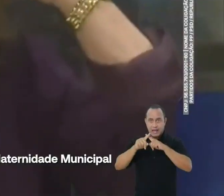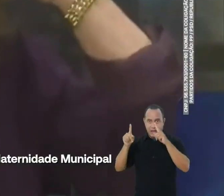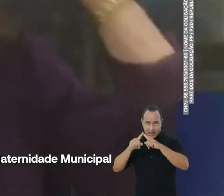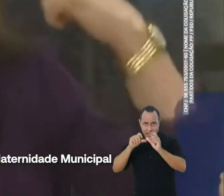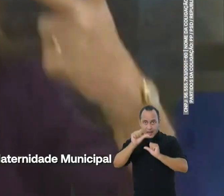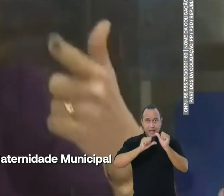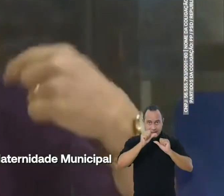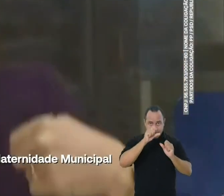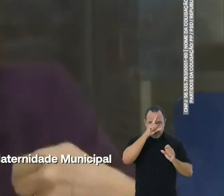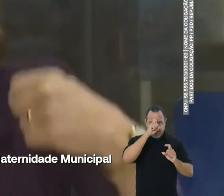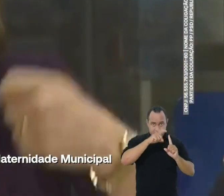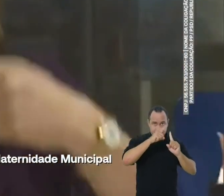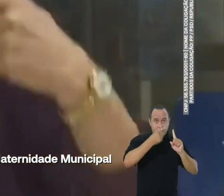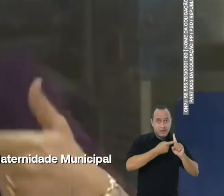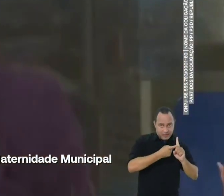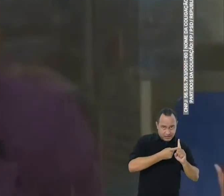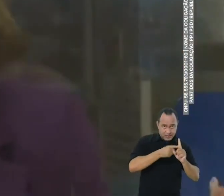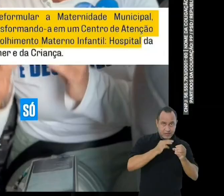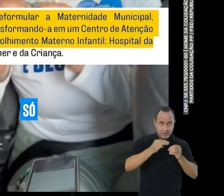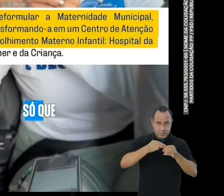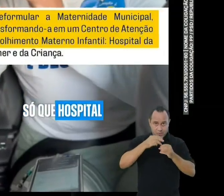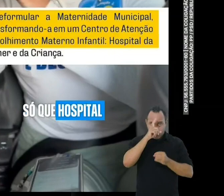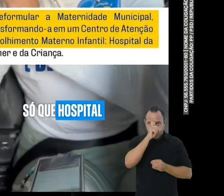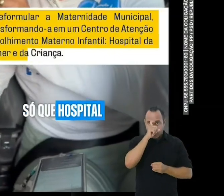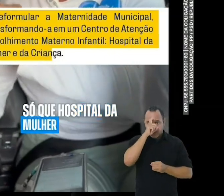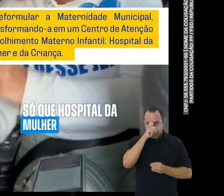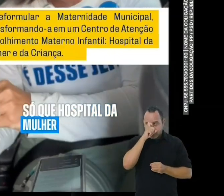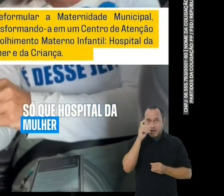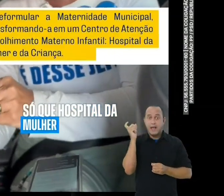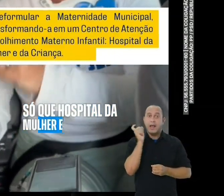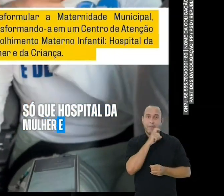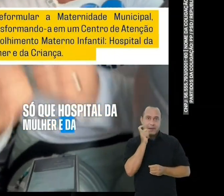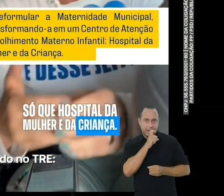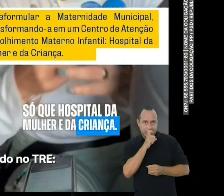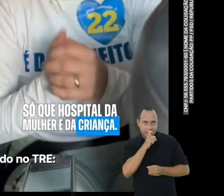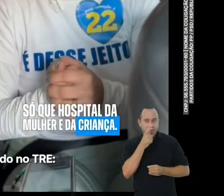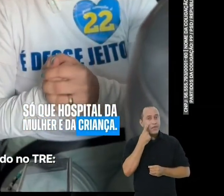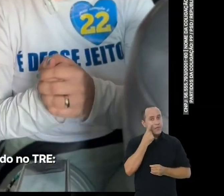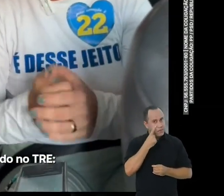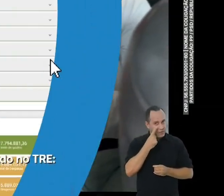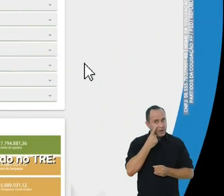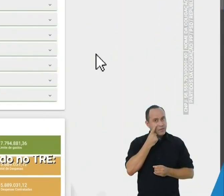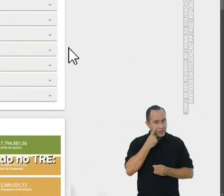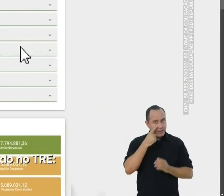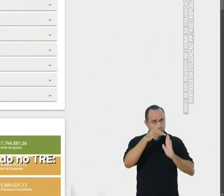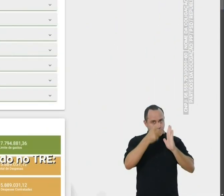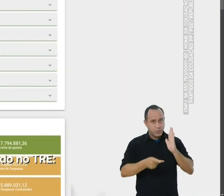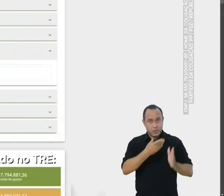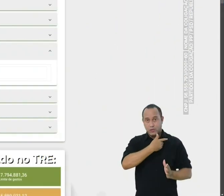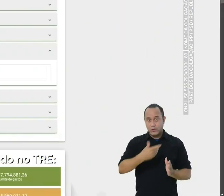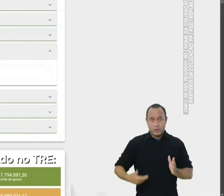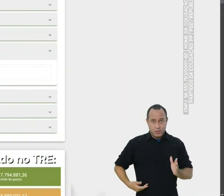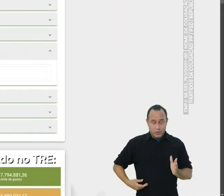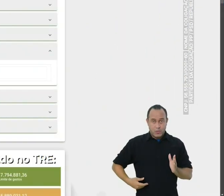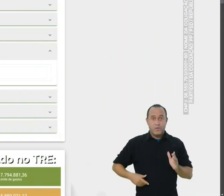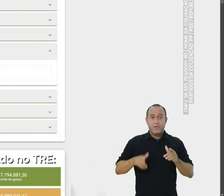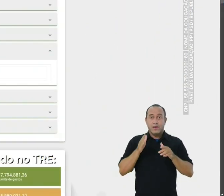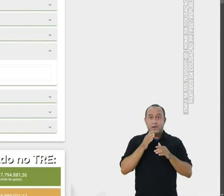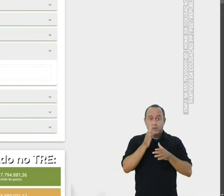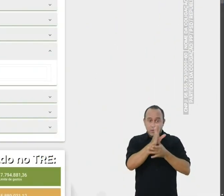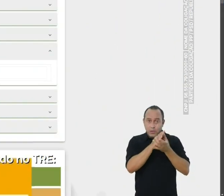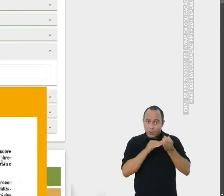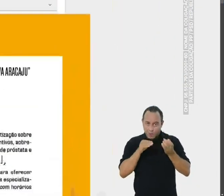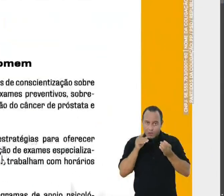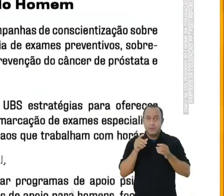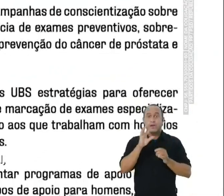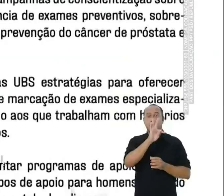quer transformar a maternidade municipal em um hospital é fake news. Veja o que diz o seu plano de governo registrado no